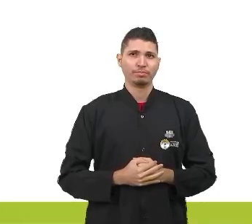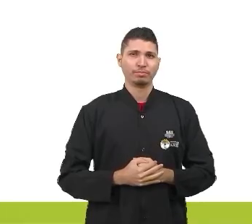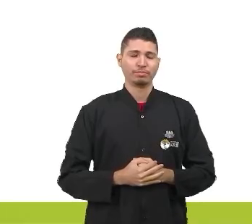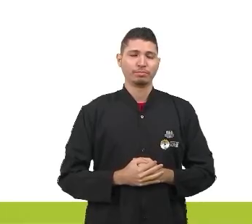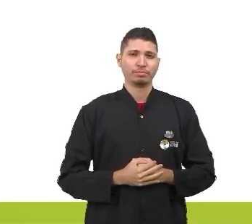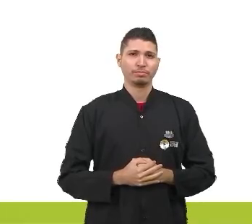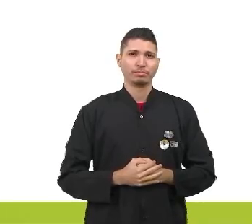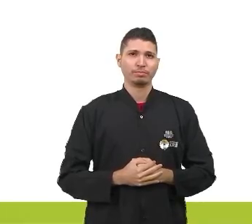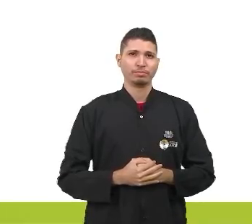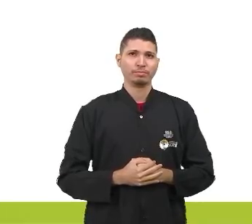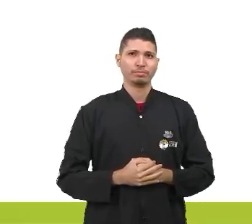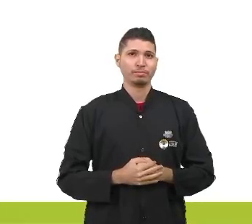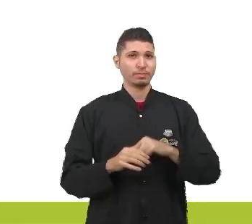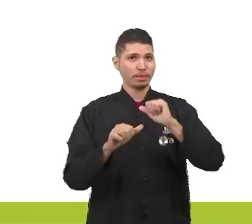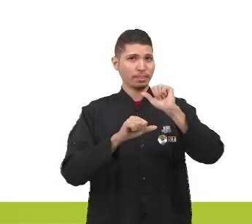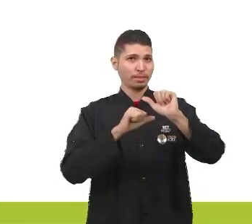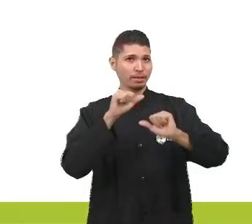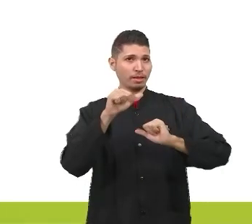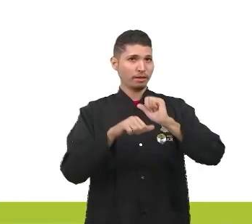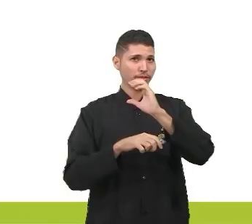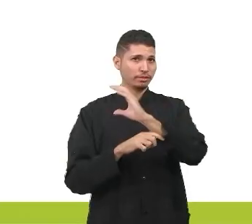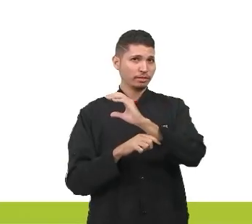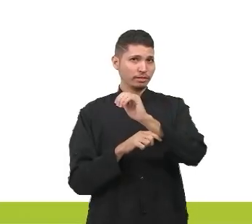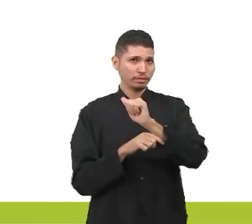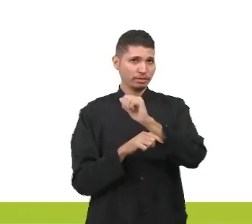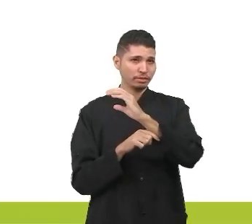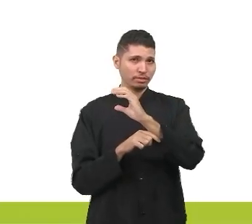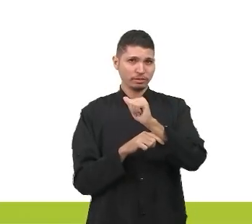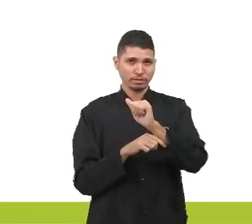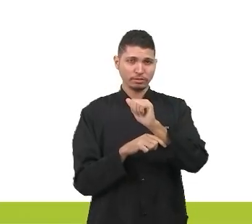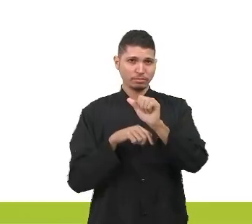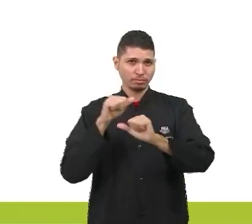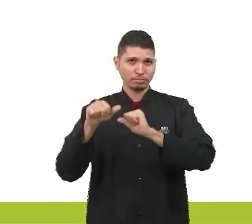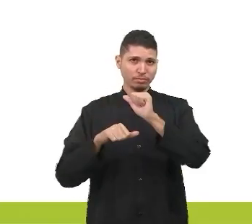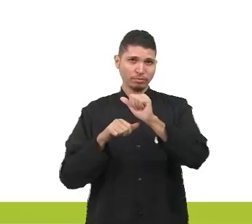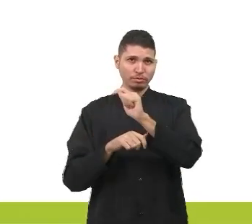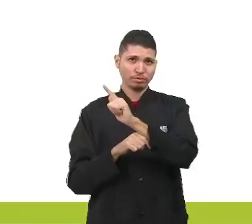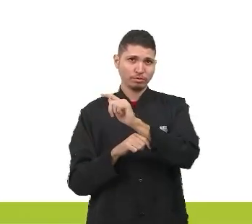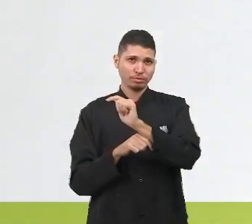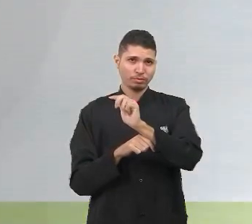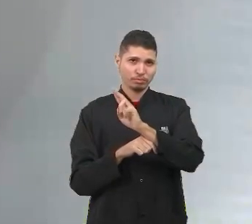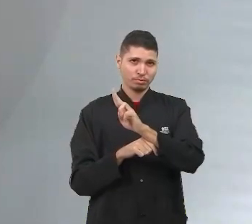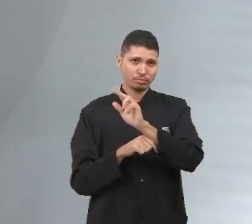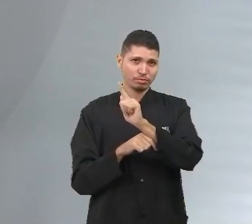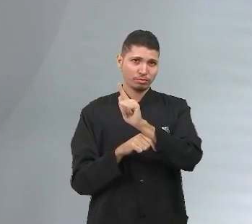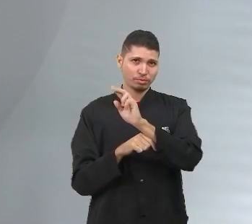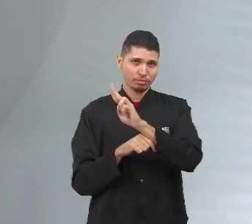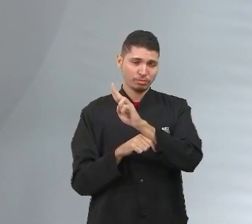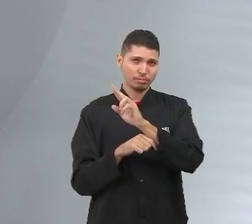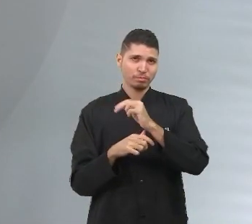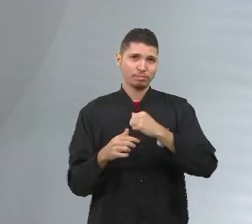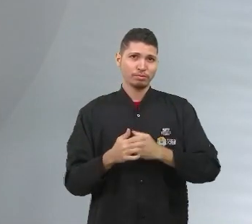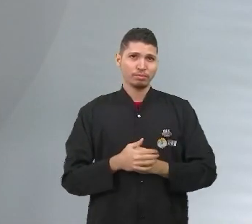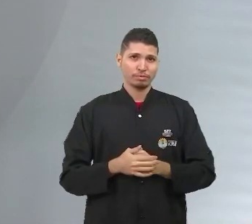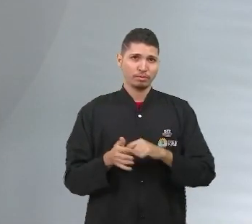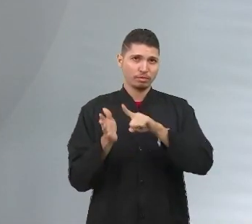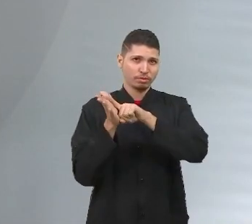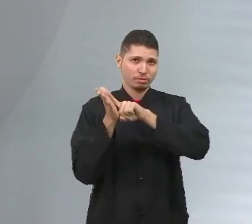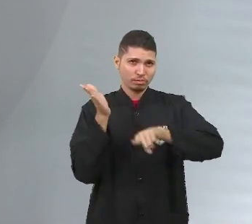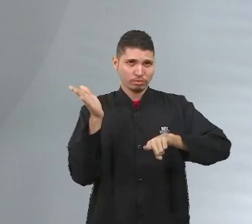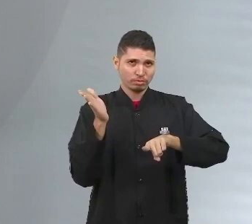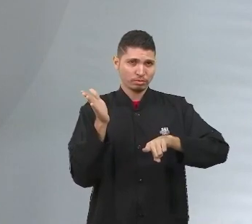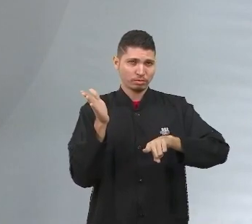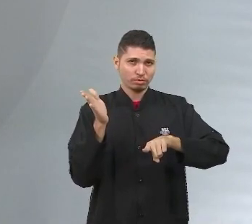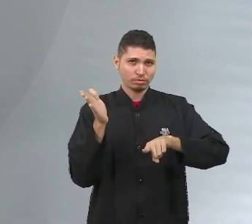E mudou. CA, ele mudou para GU. Ele tirou o que